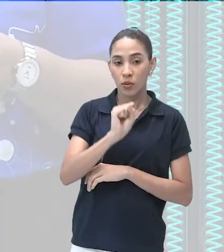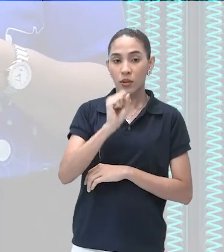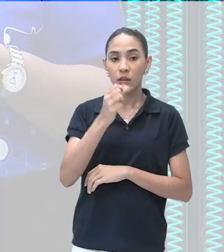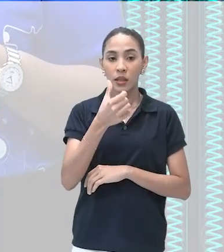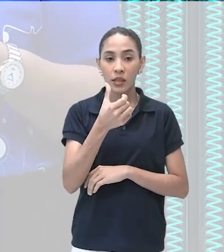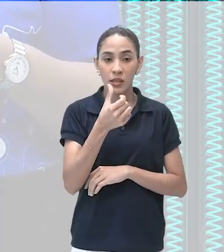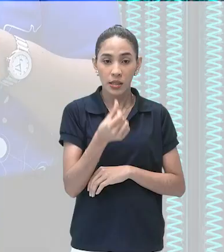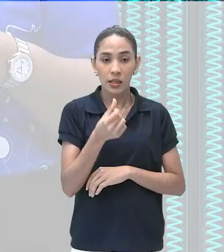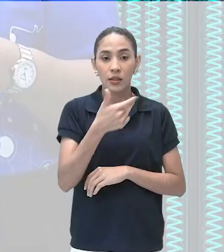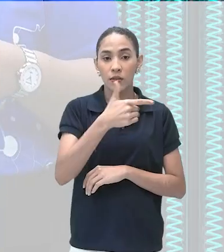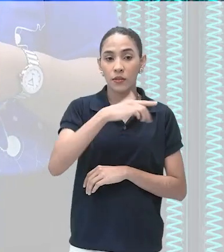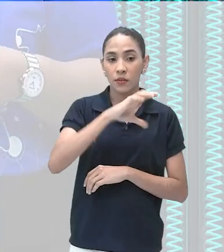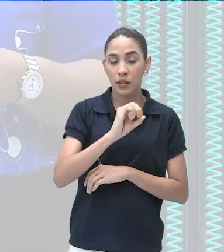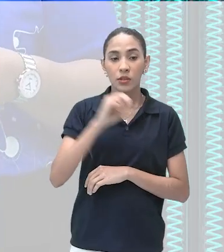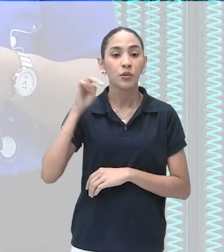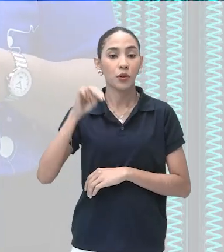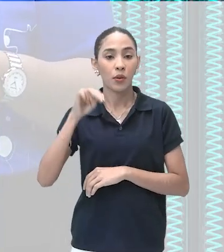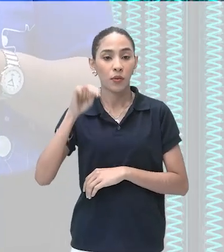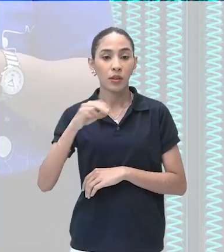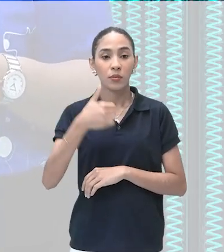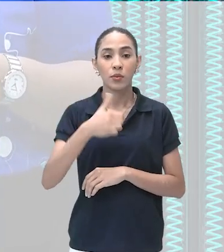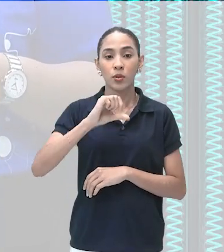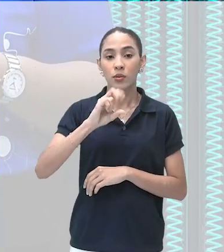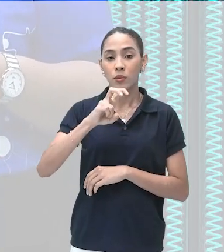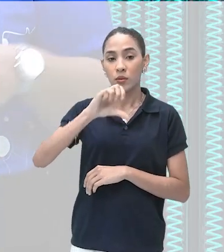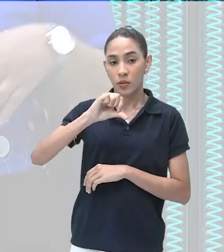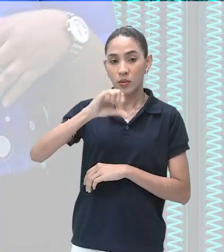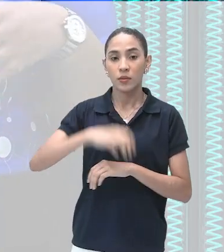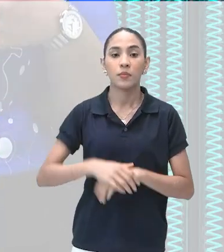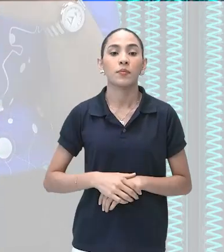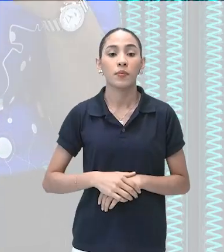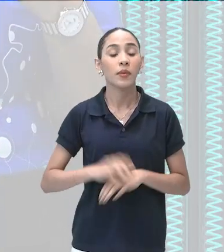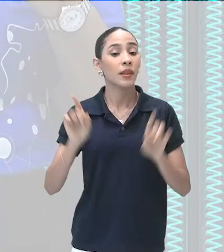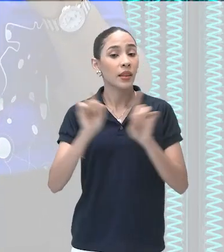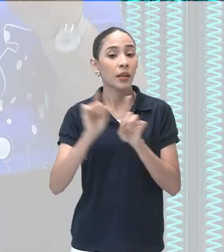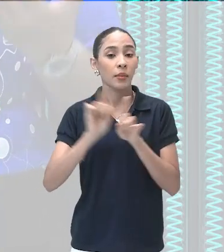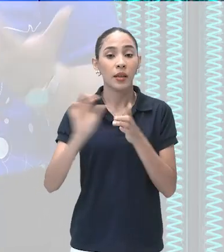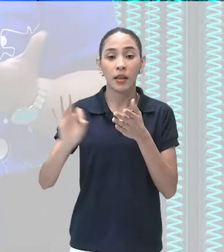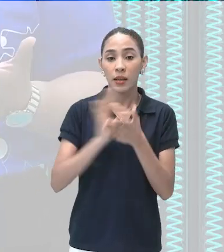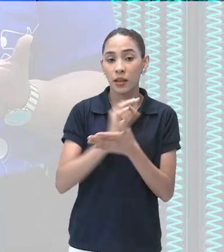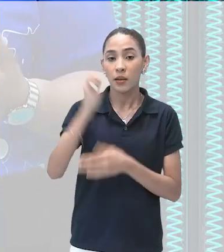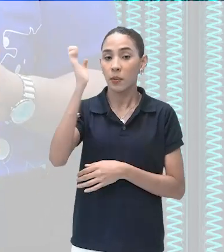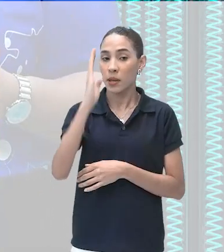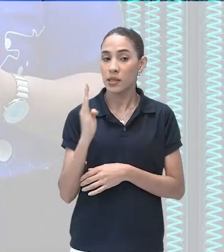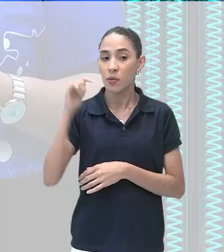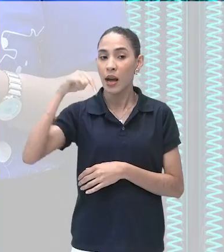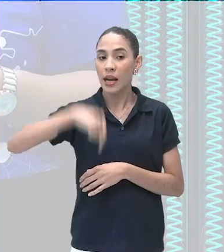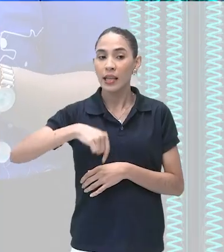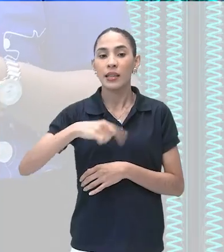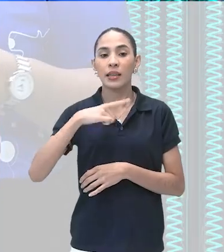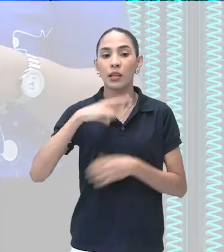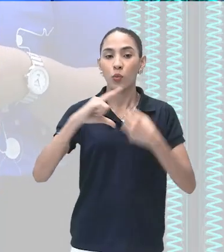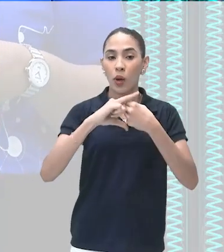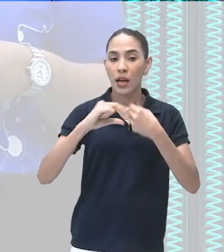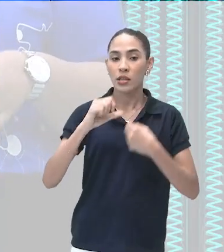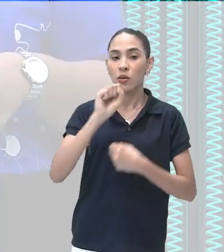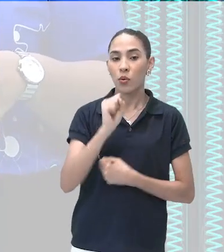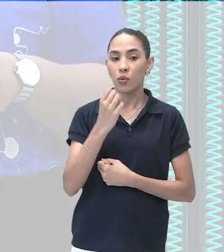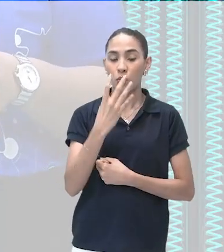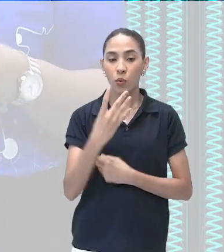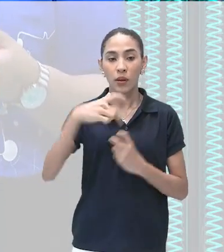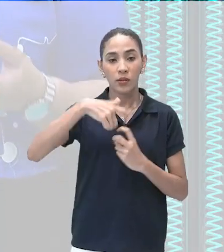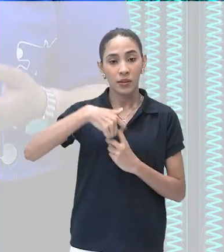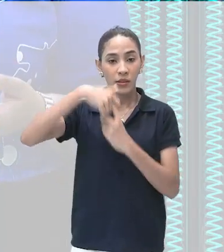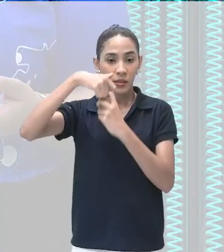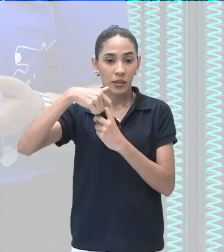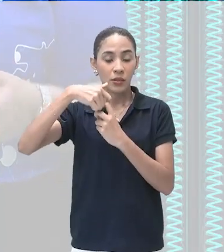1386, de 20 de novembro de 1959. Foi ratificada pelo Brasil através do artigo